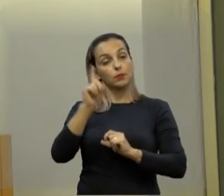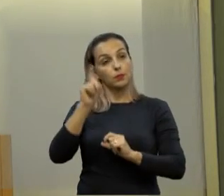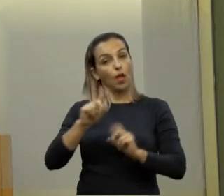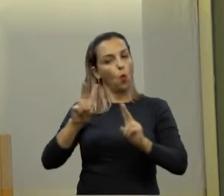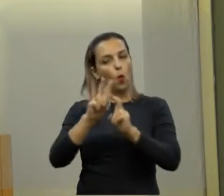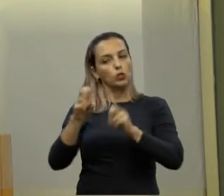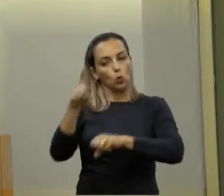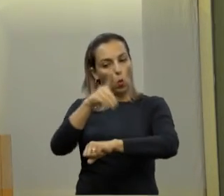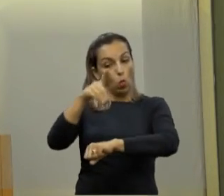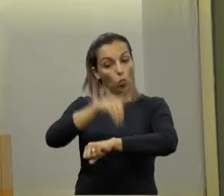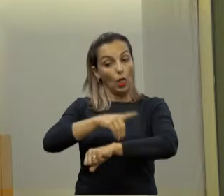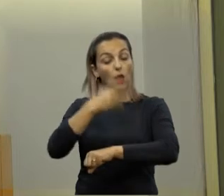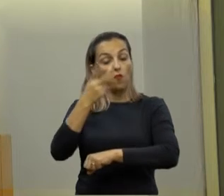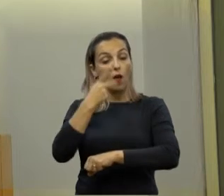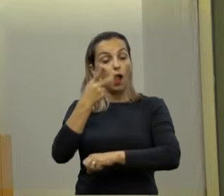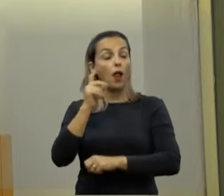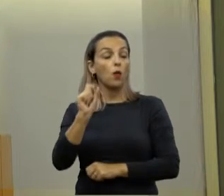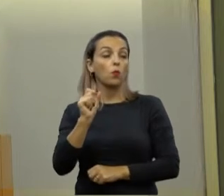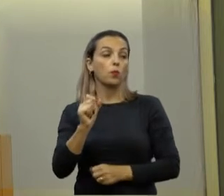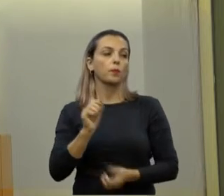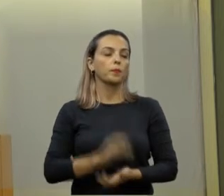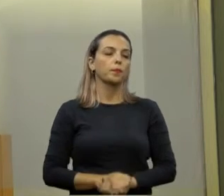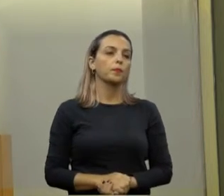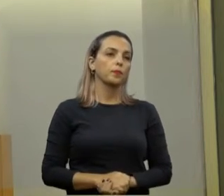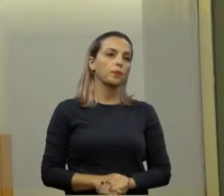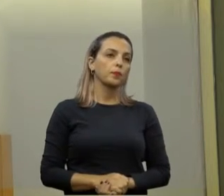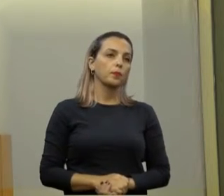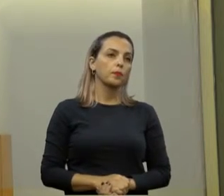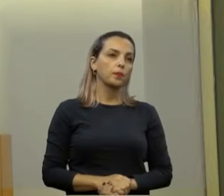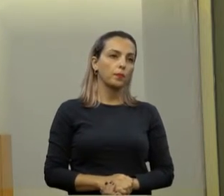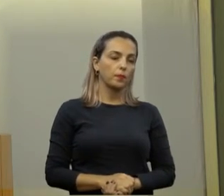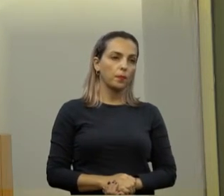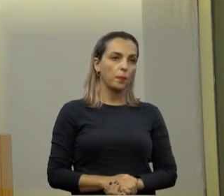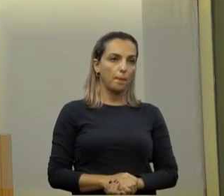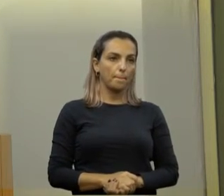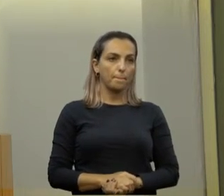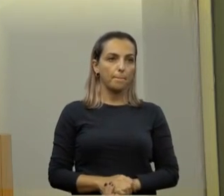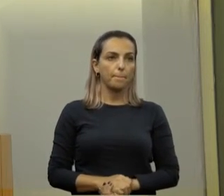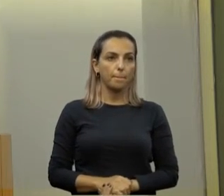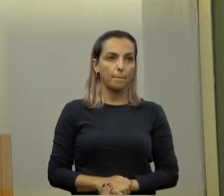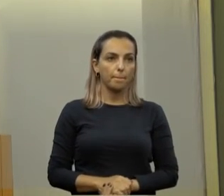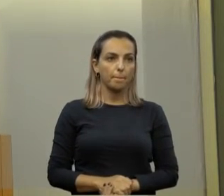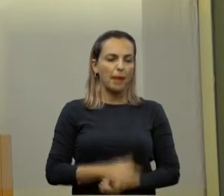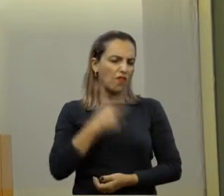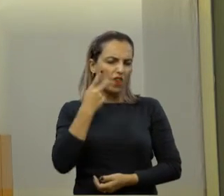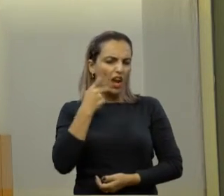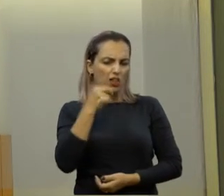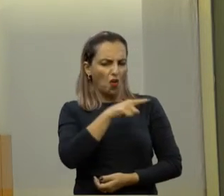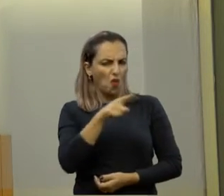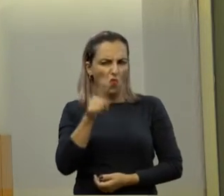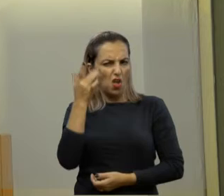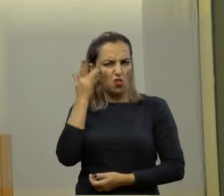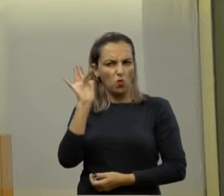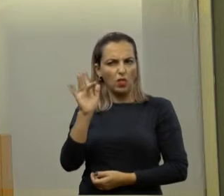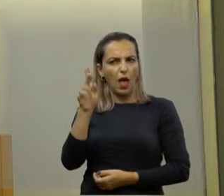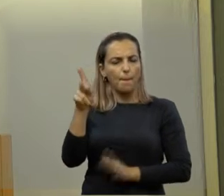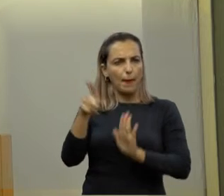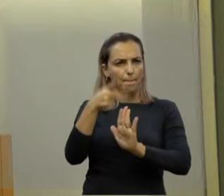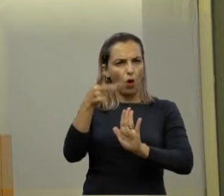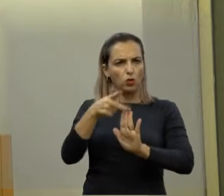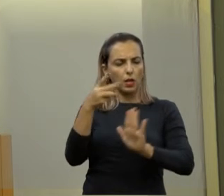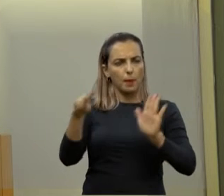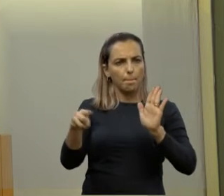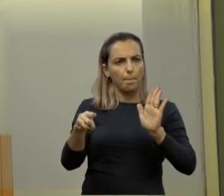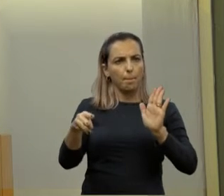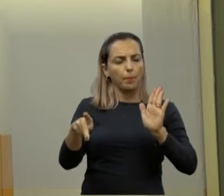sobre a dengue aqui rapidamente existe um talvez alguns vereadores aqui da e conheçam a portaria do